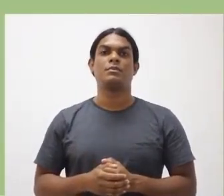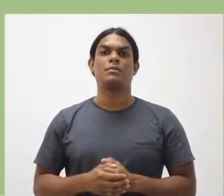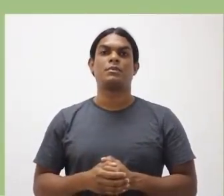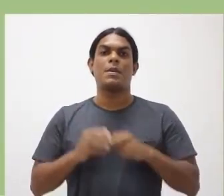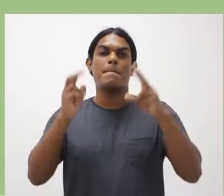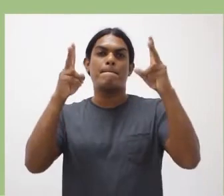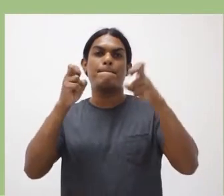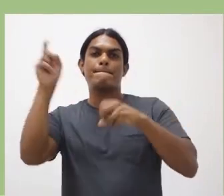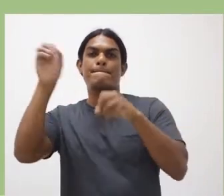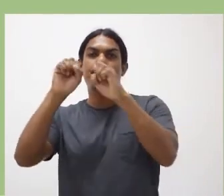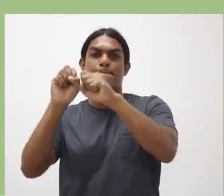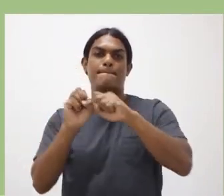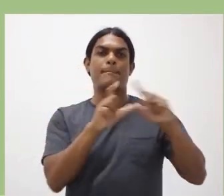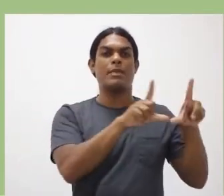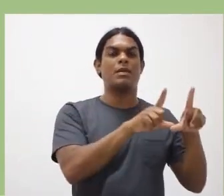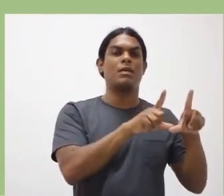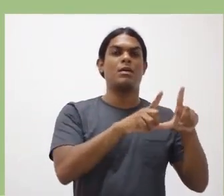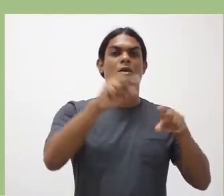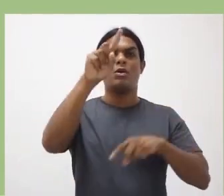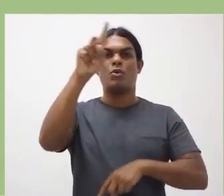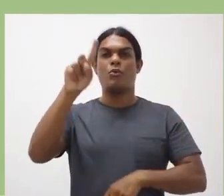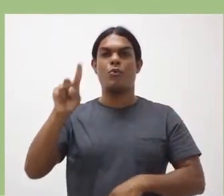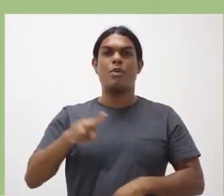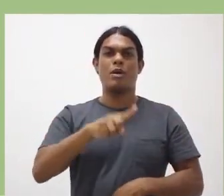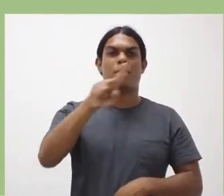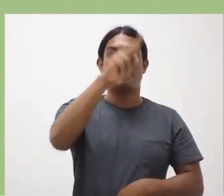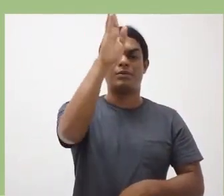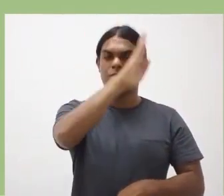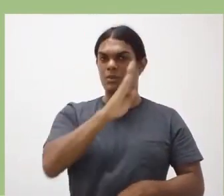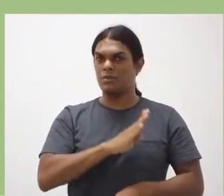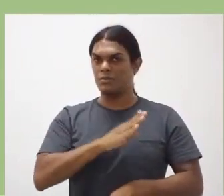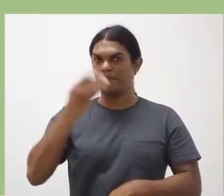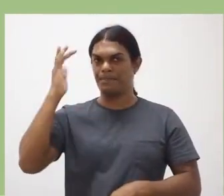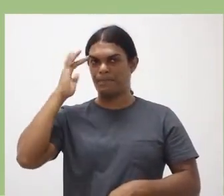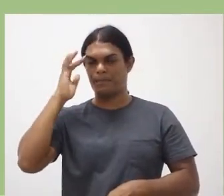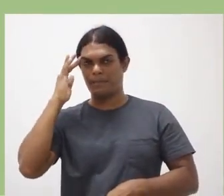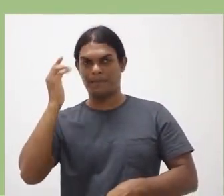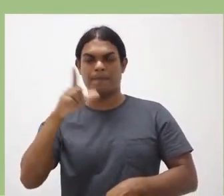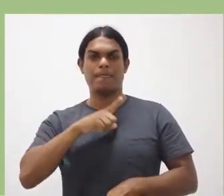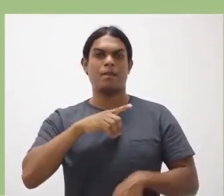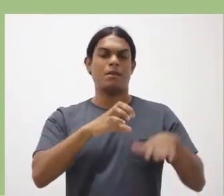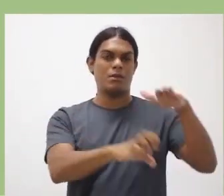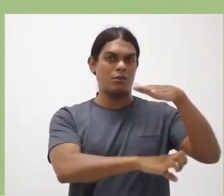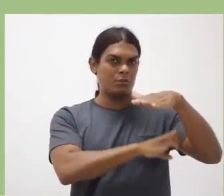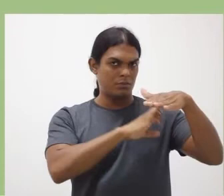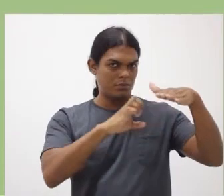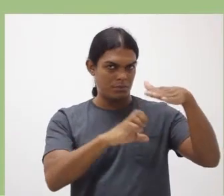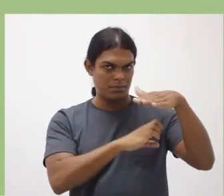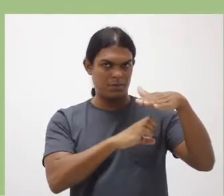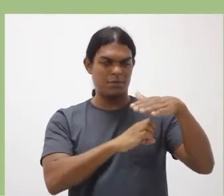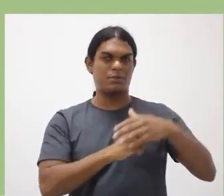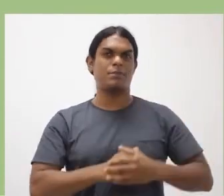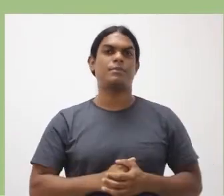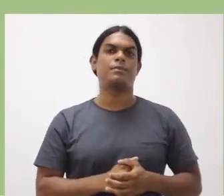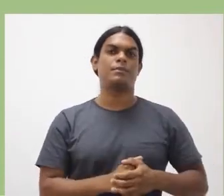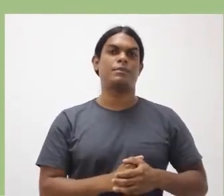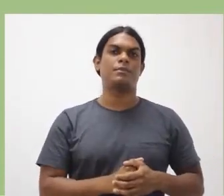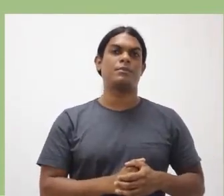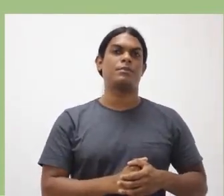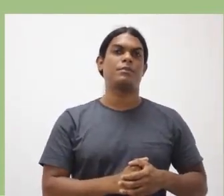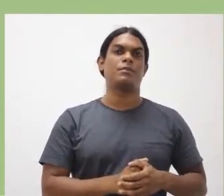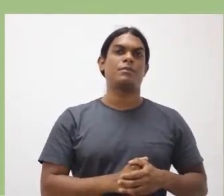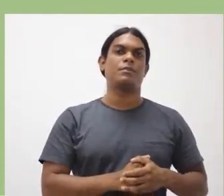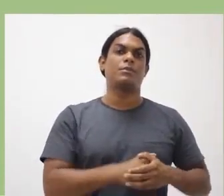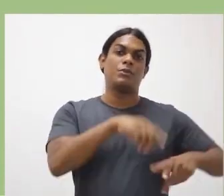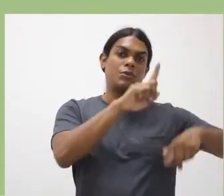Veja nesse slide o mapa do nosso país. Imagine que há uma fábrica de determinado produto